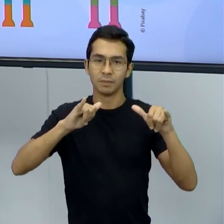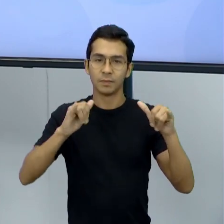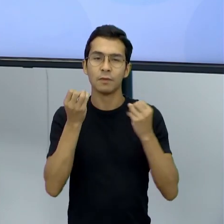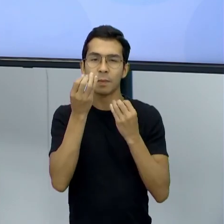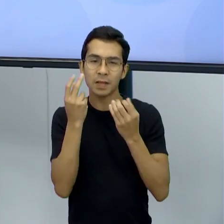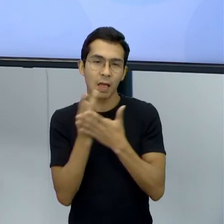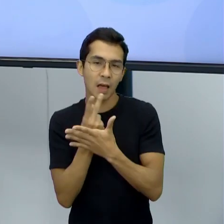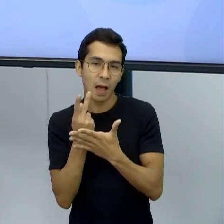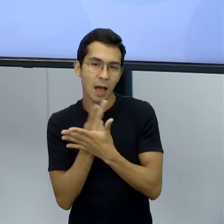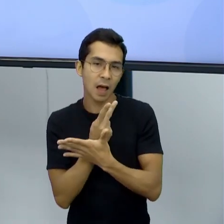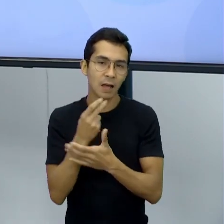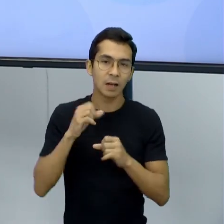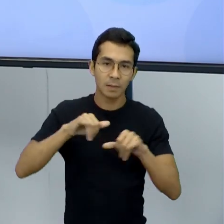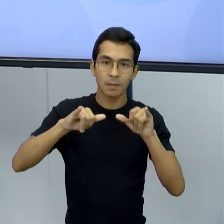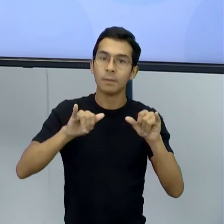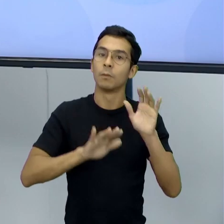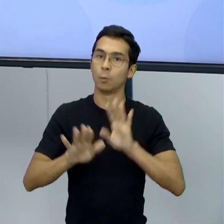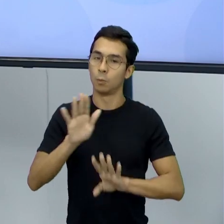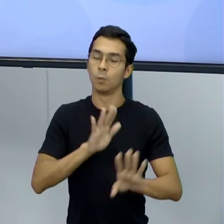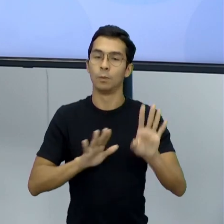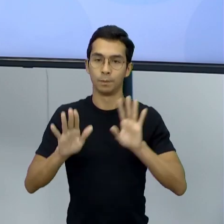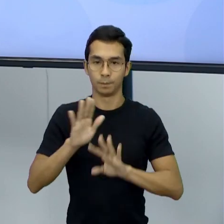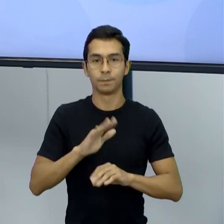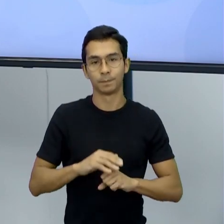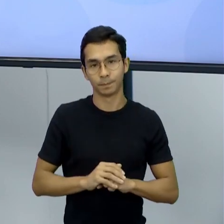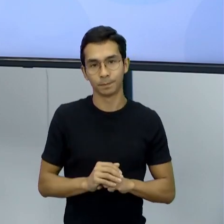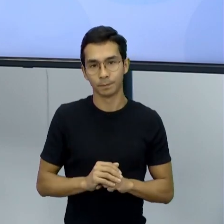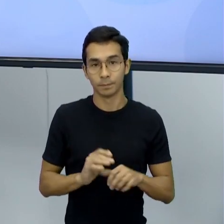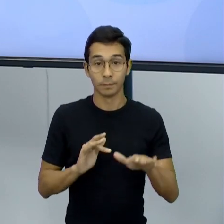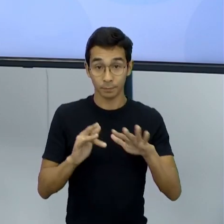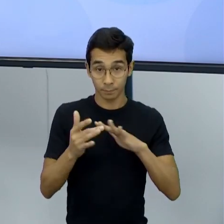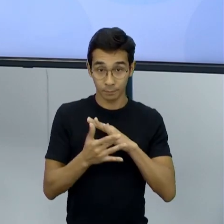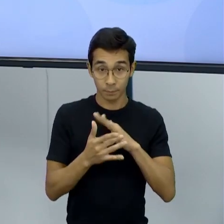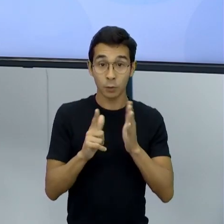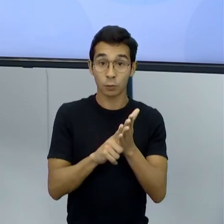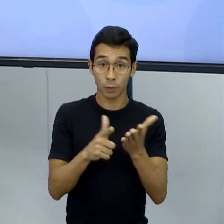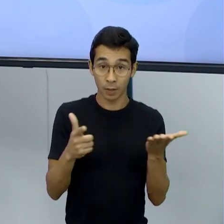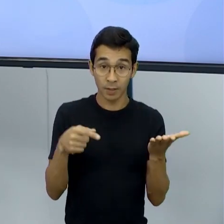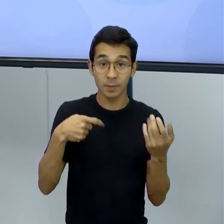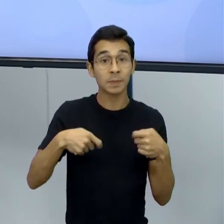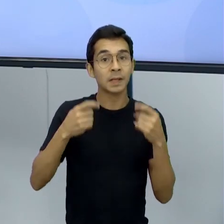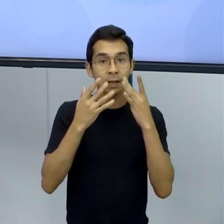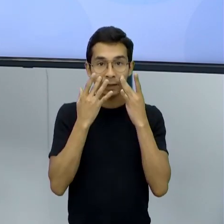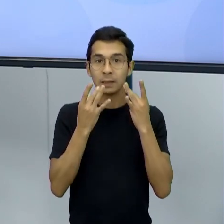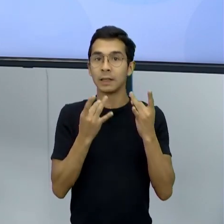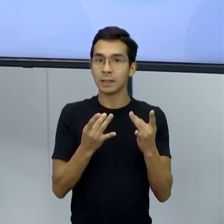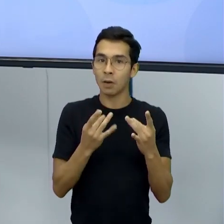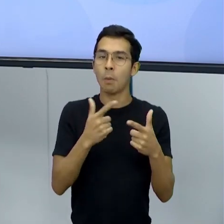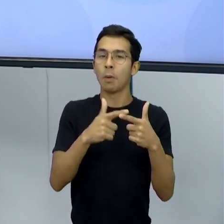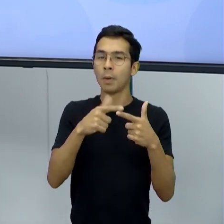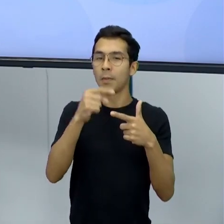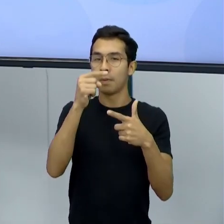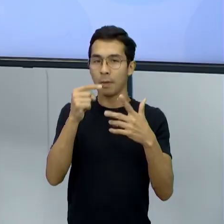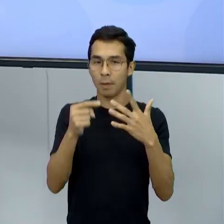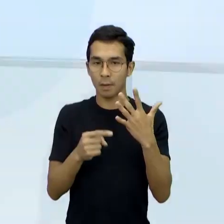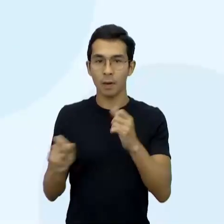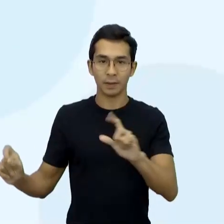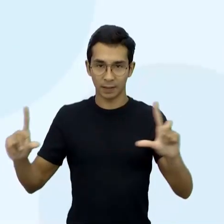informações, tomem cuidado. Nas redes sociais, o jornalismo tem de estar atento a todos esses problemas. Coloque na tela, por